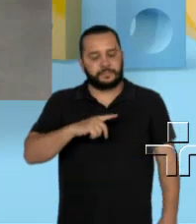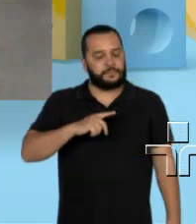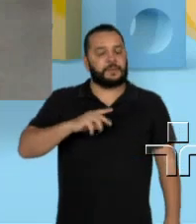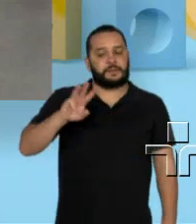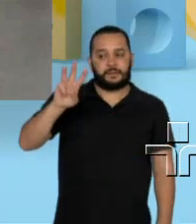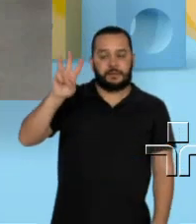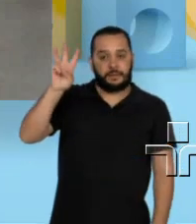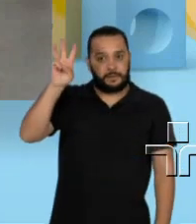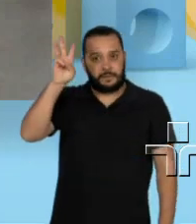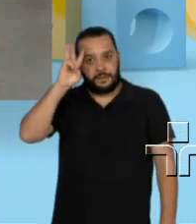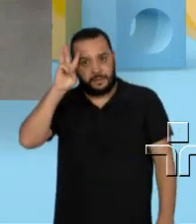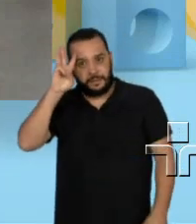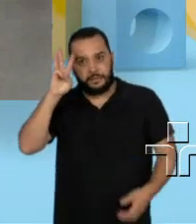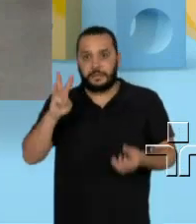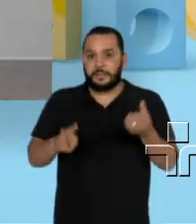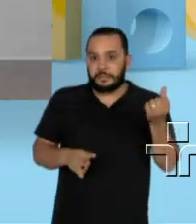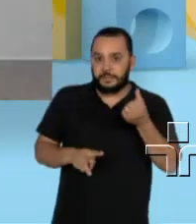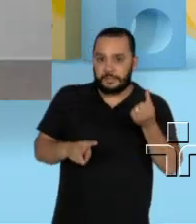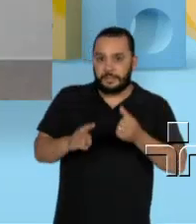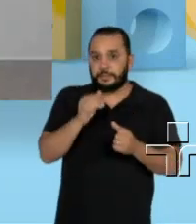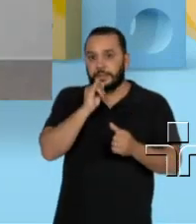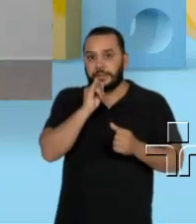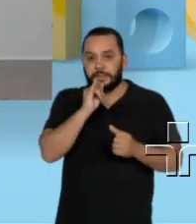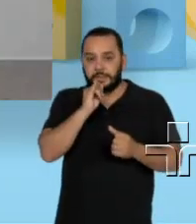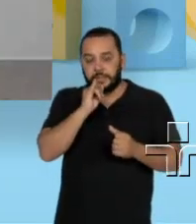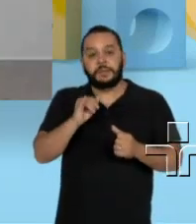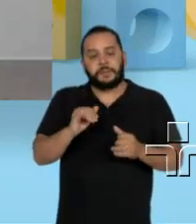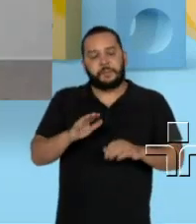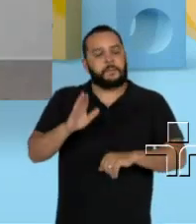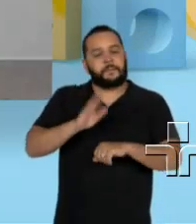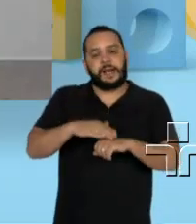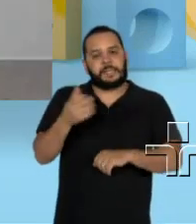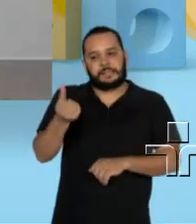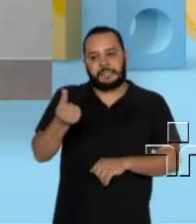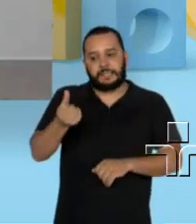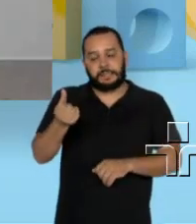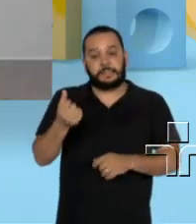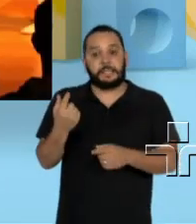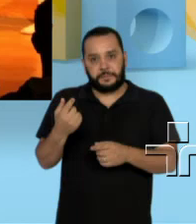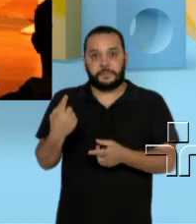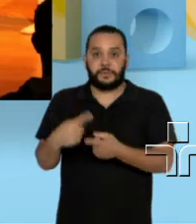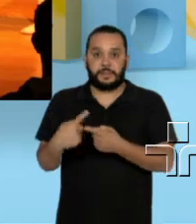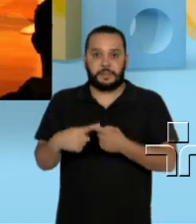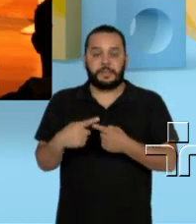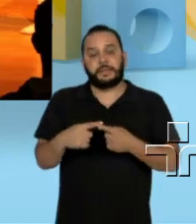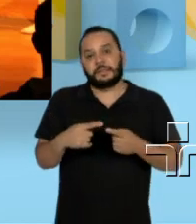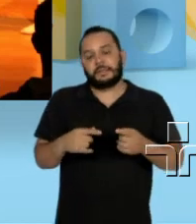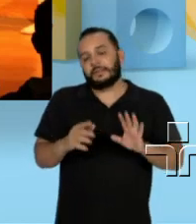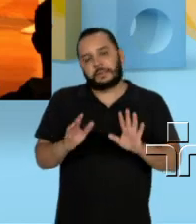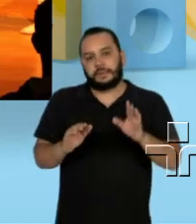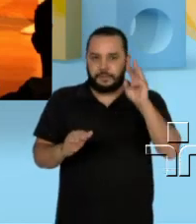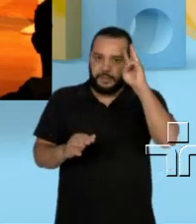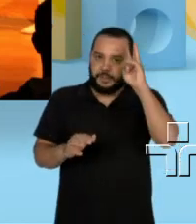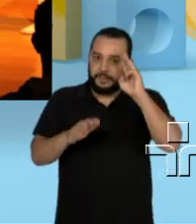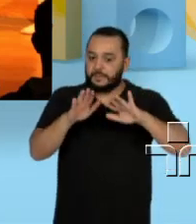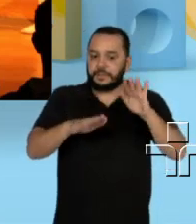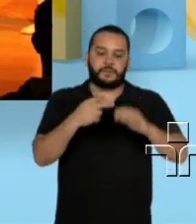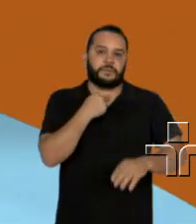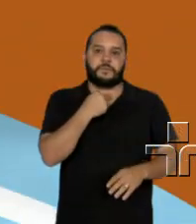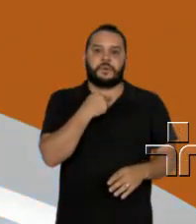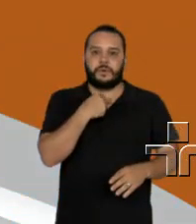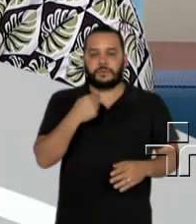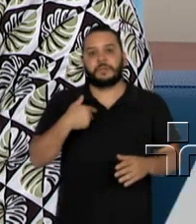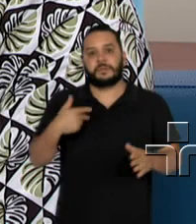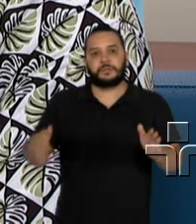fofo quando chegou da escola eu faço mas na sexta porque todos a ser eu não posso aí eu chego em casa e